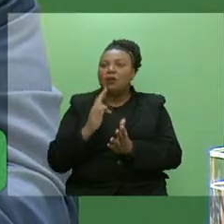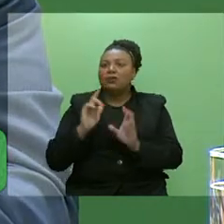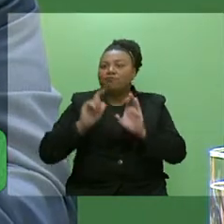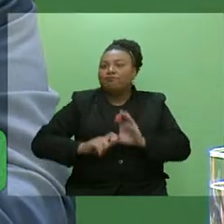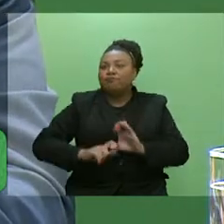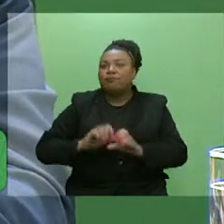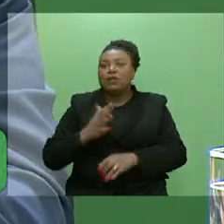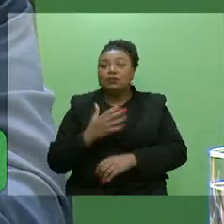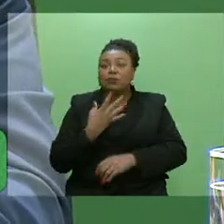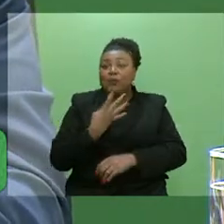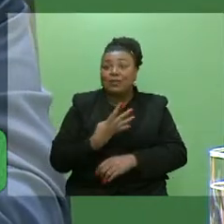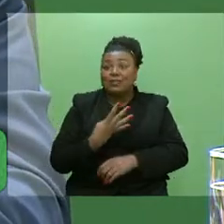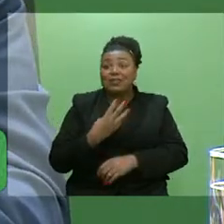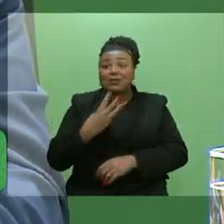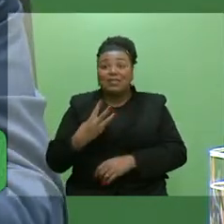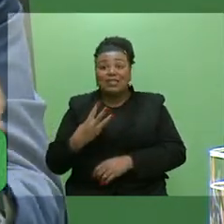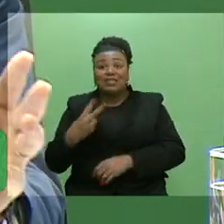aproximadamente